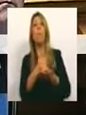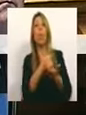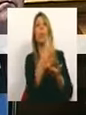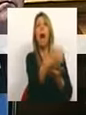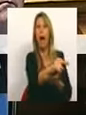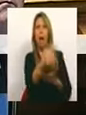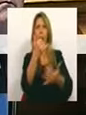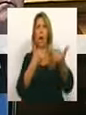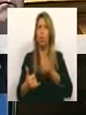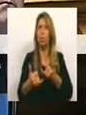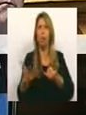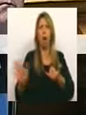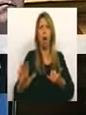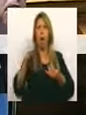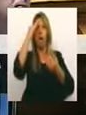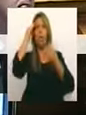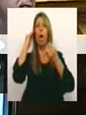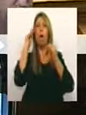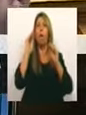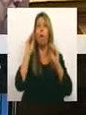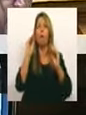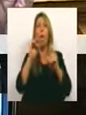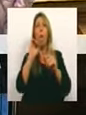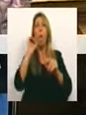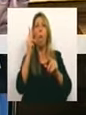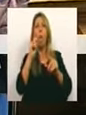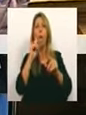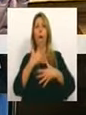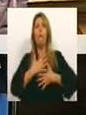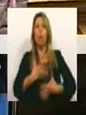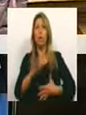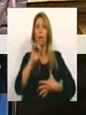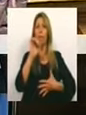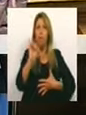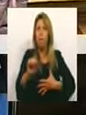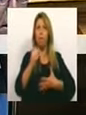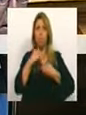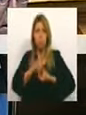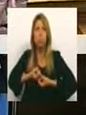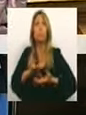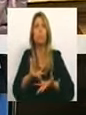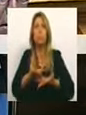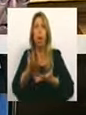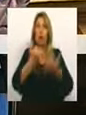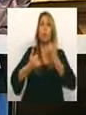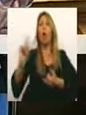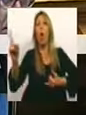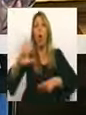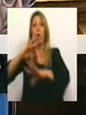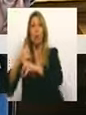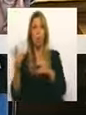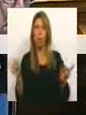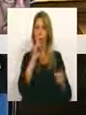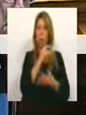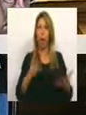na formação e na exteriorização da sua vontade. A análise, ainda que superficial,